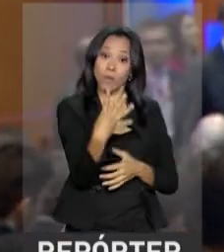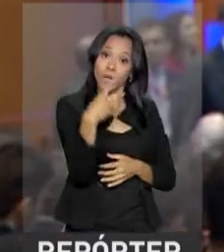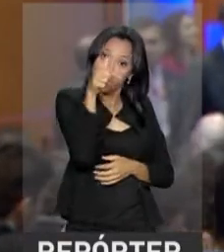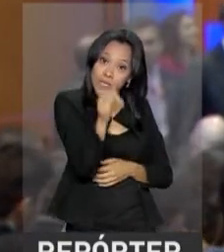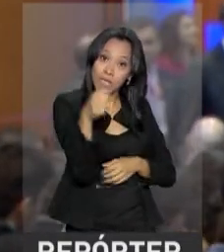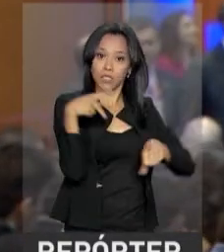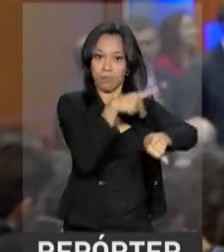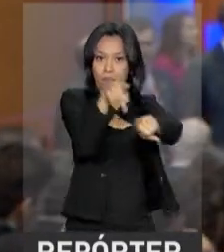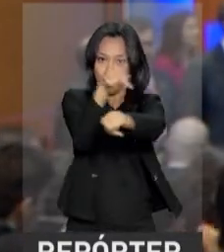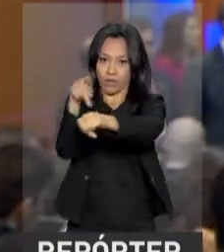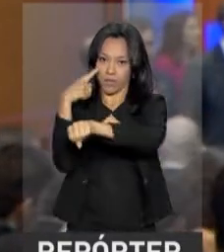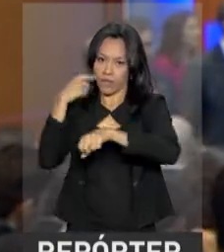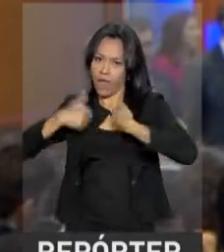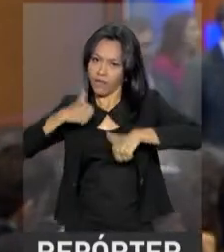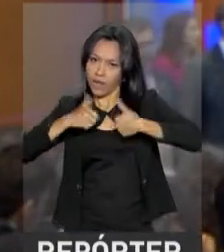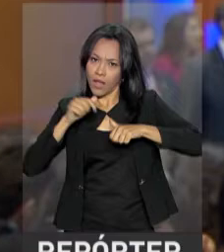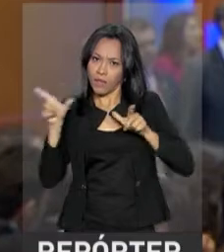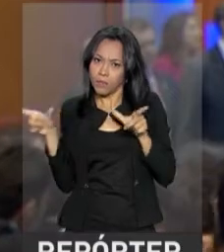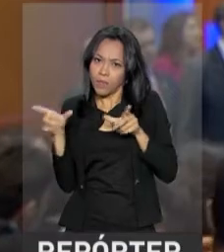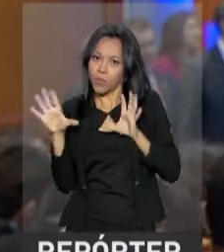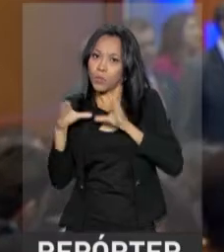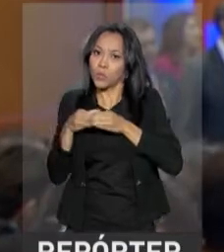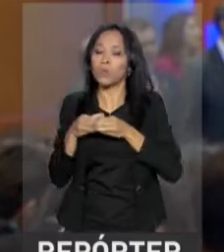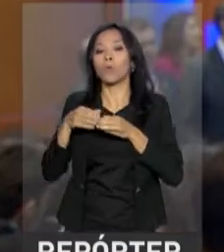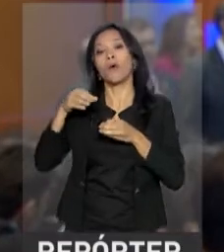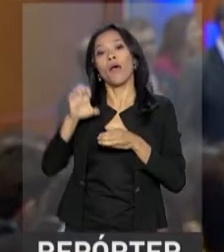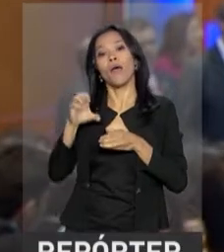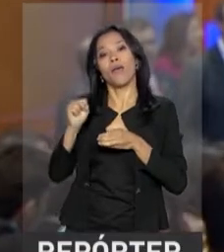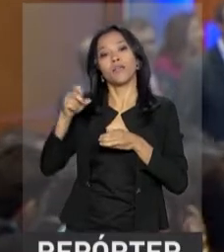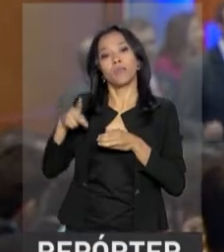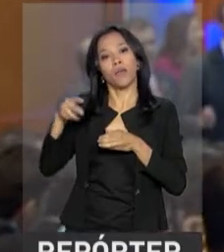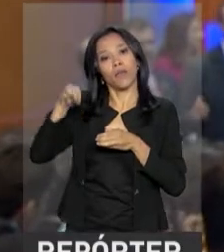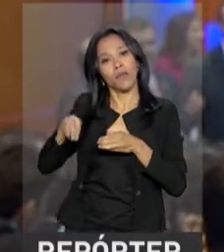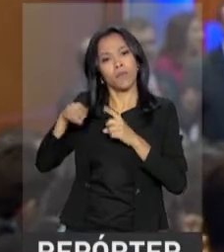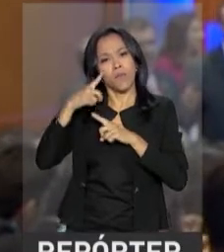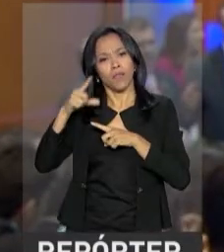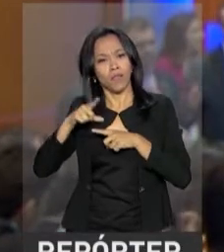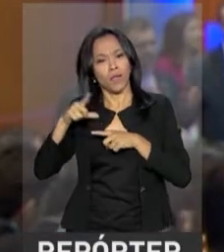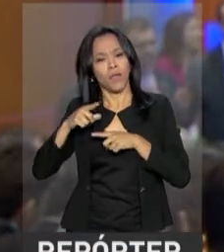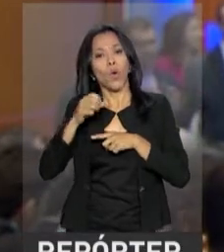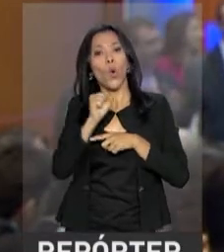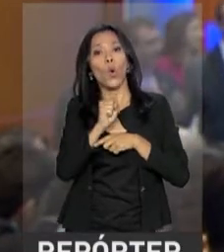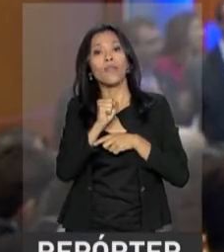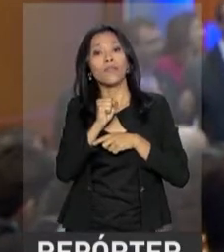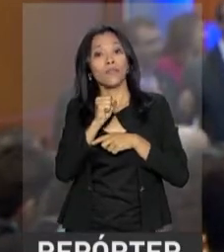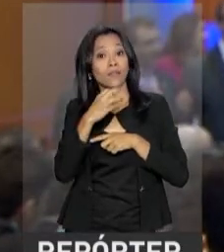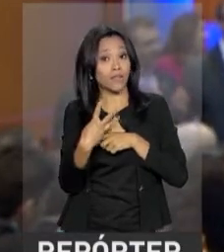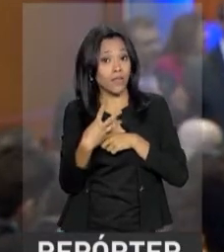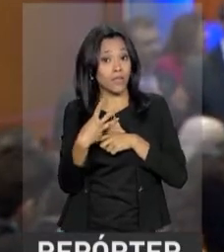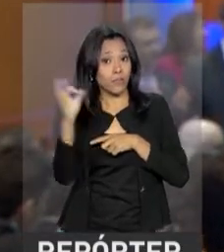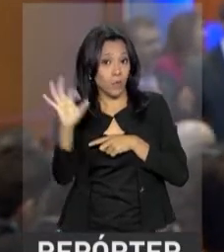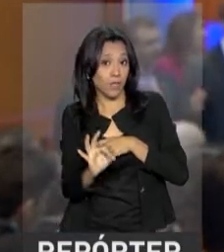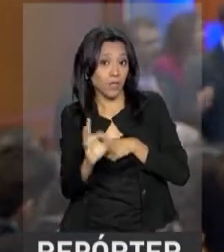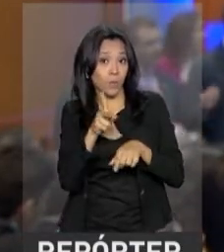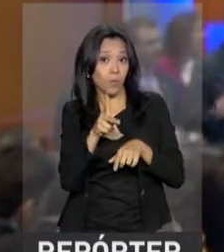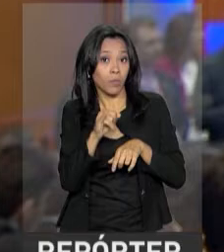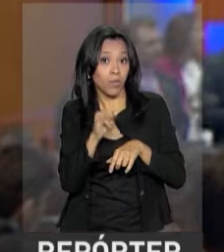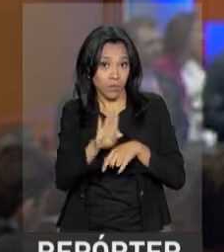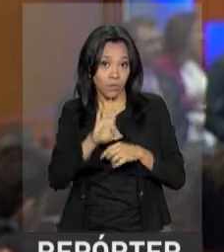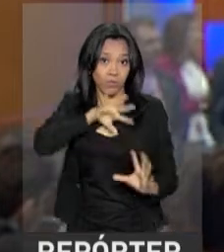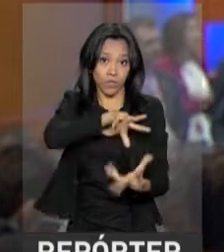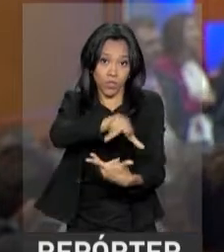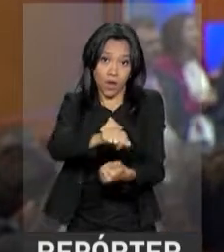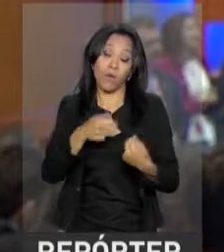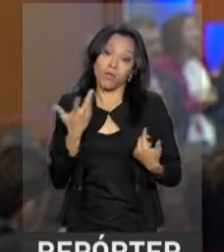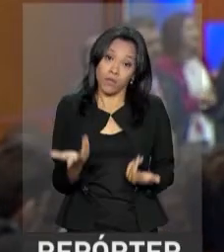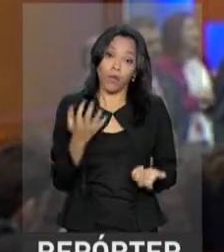analisados pela espm de tem 83% do pib mundial o presidente michel temer vai participar